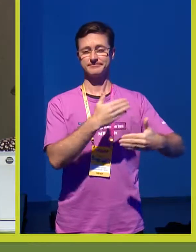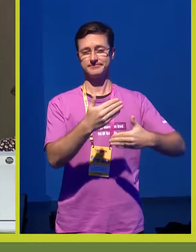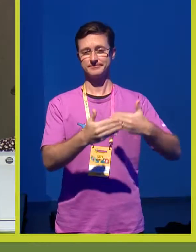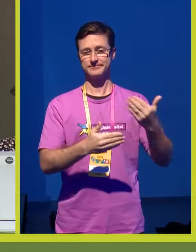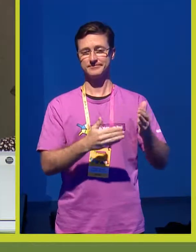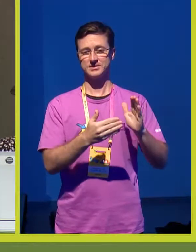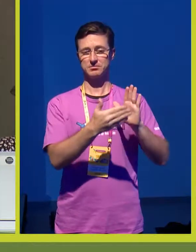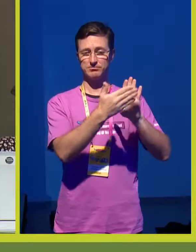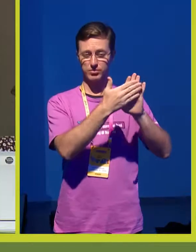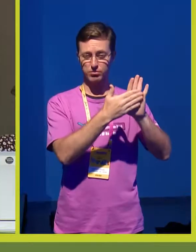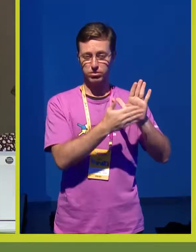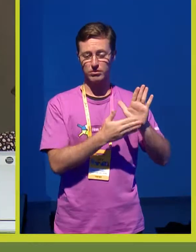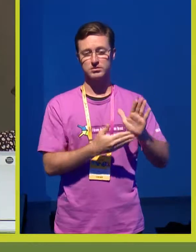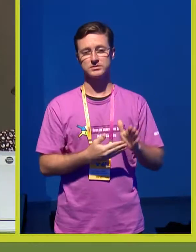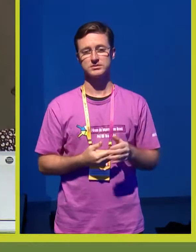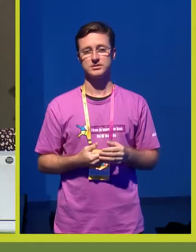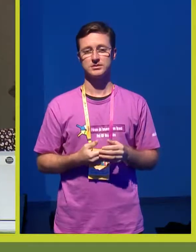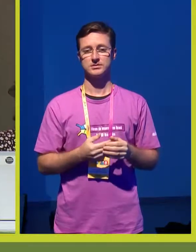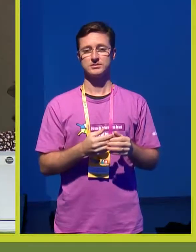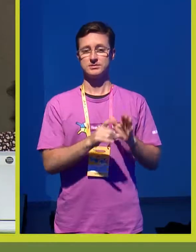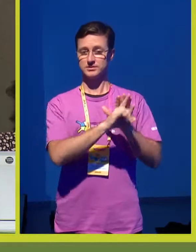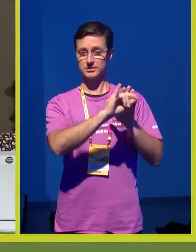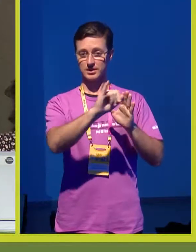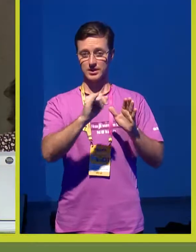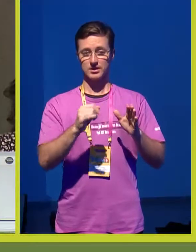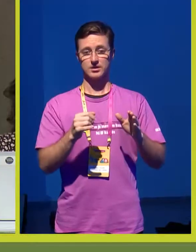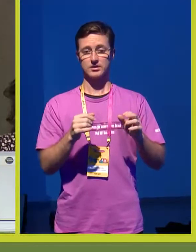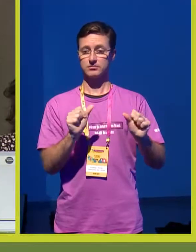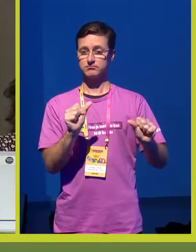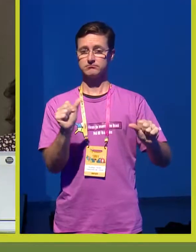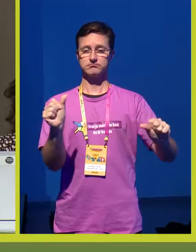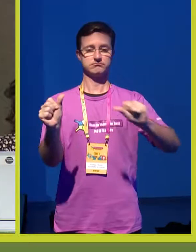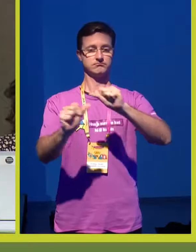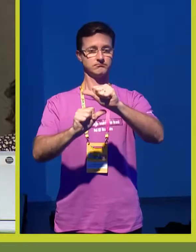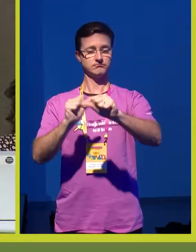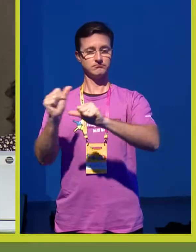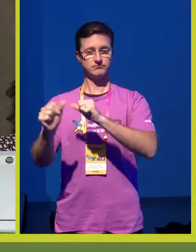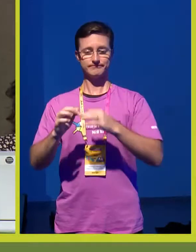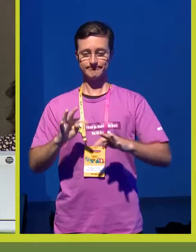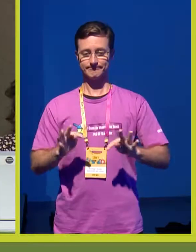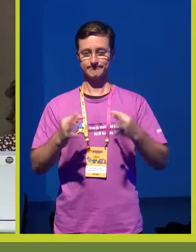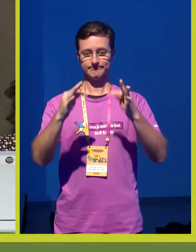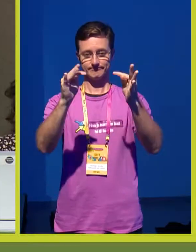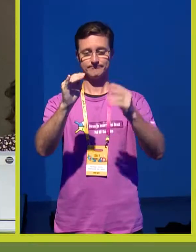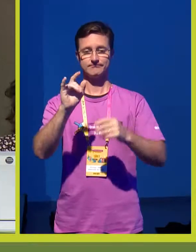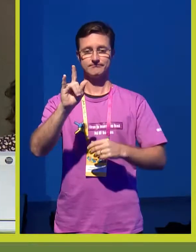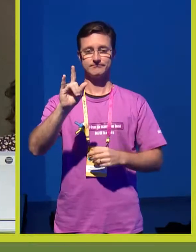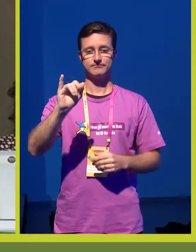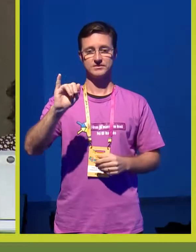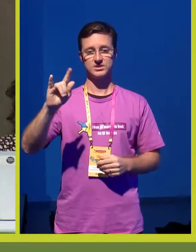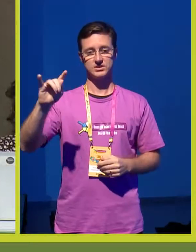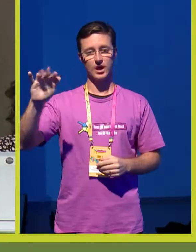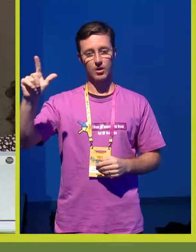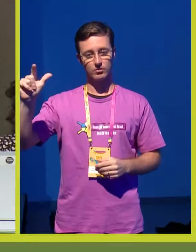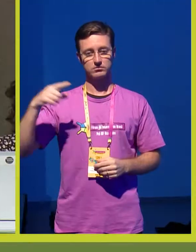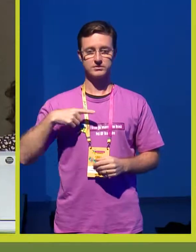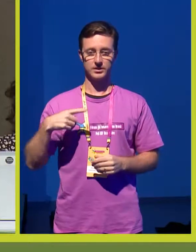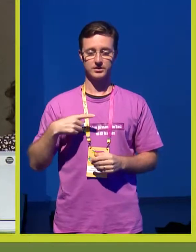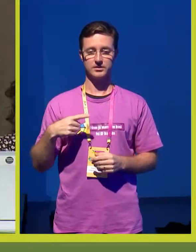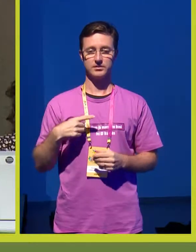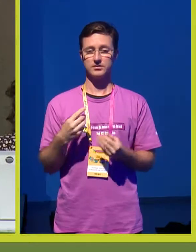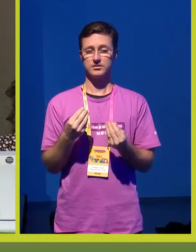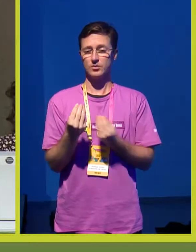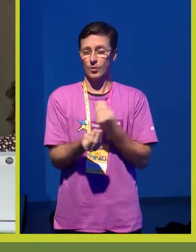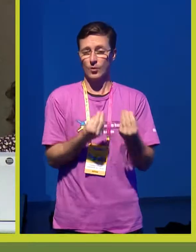modificar um pouco as relações que as tecnologias digitais têm e a